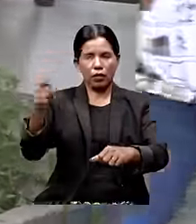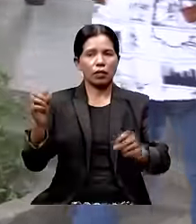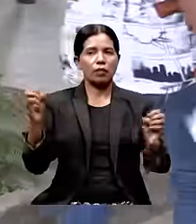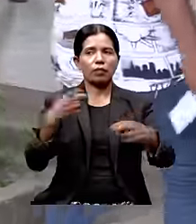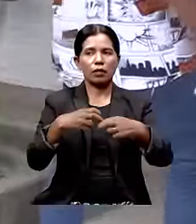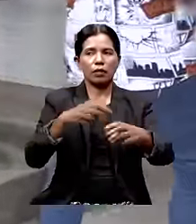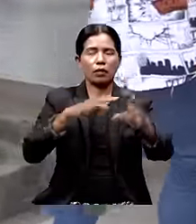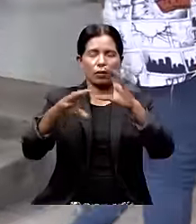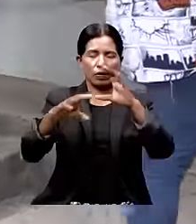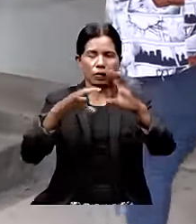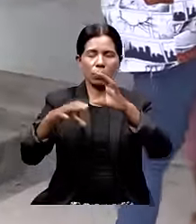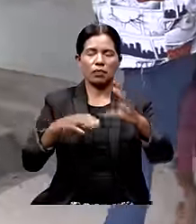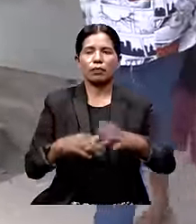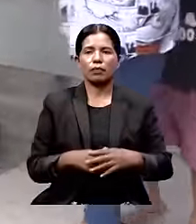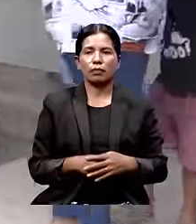ia comunicação.